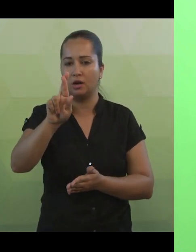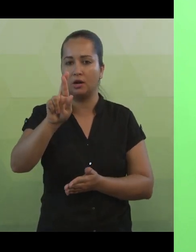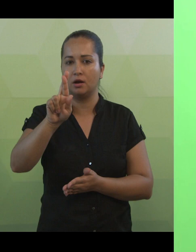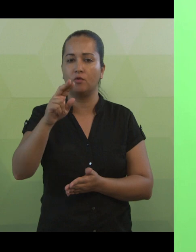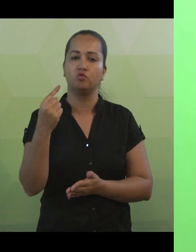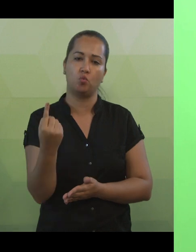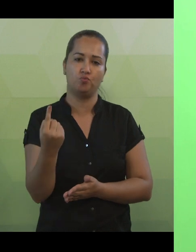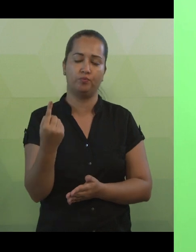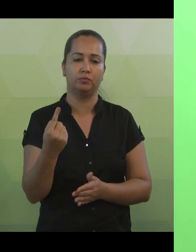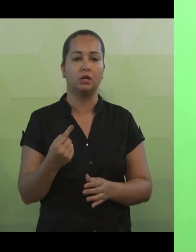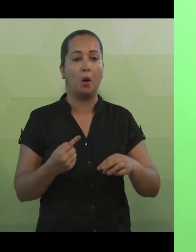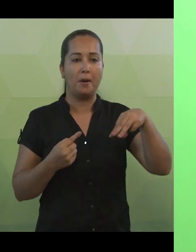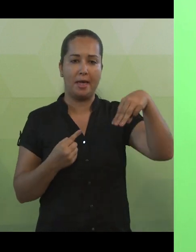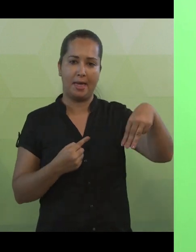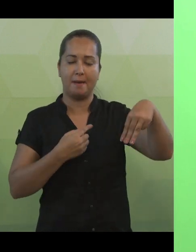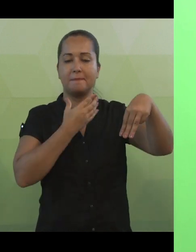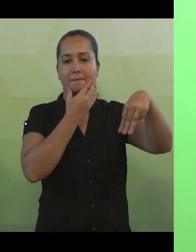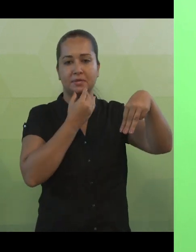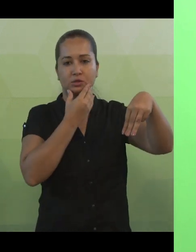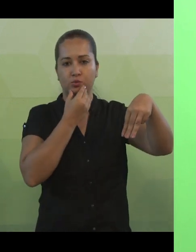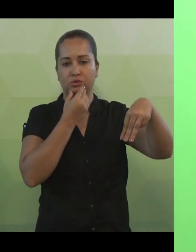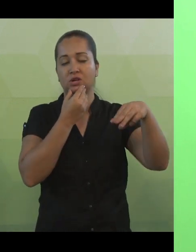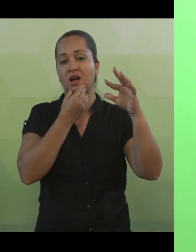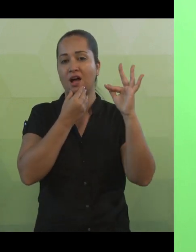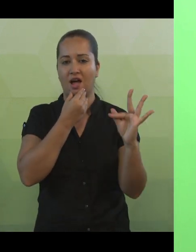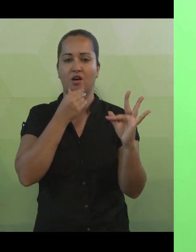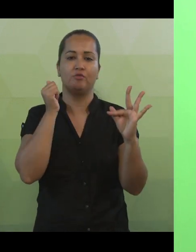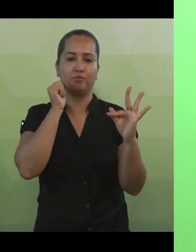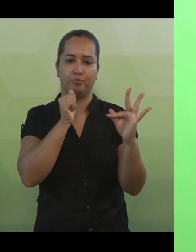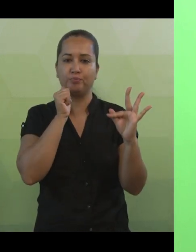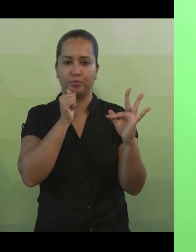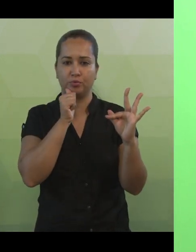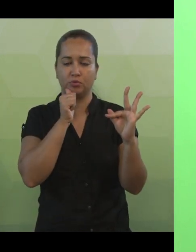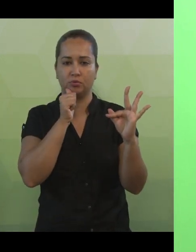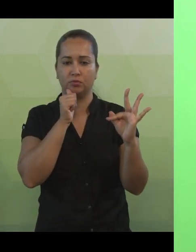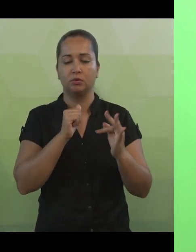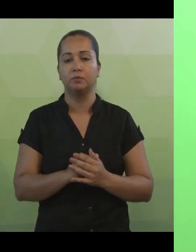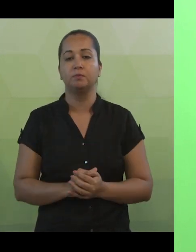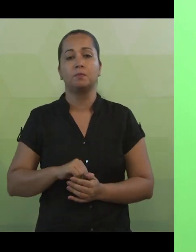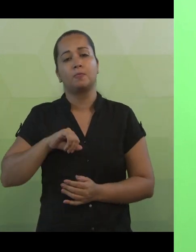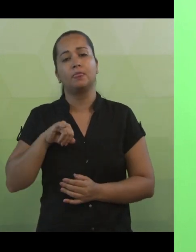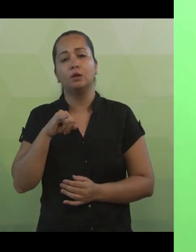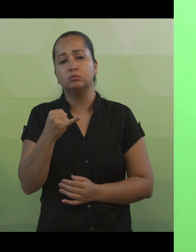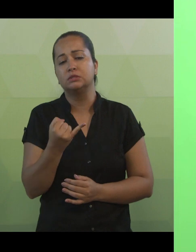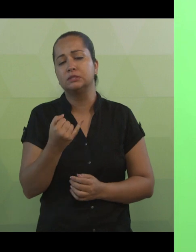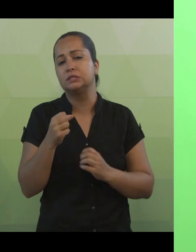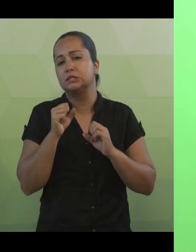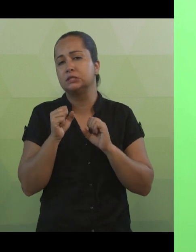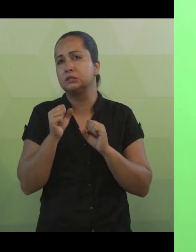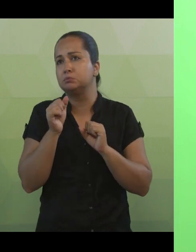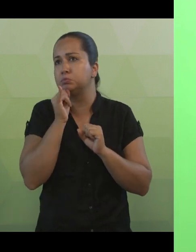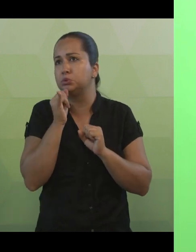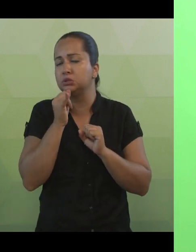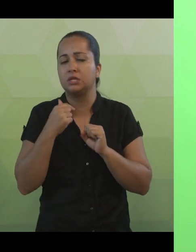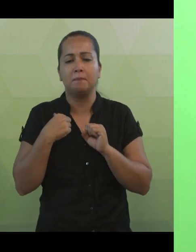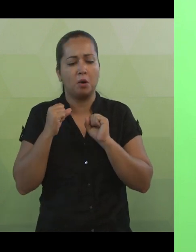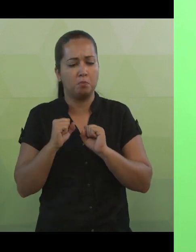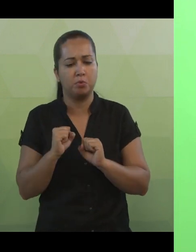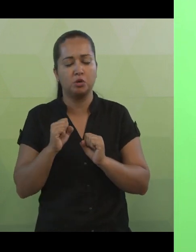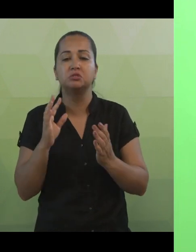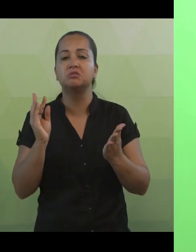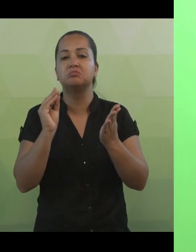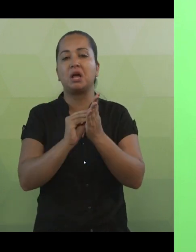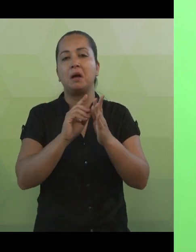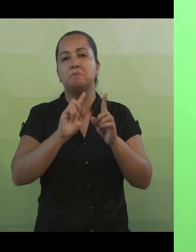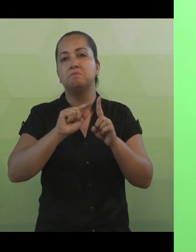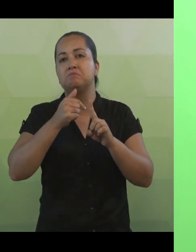para masculino e F para feminino. Dessa forma, qualquer tentativa de inserir um dado ou alterar um valor desse dado